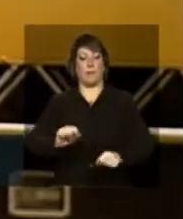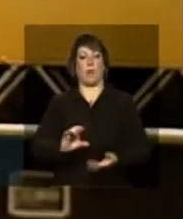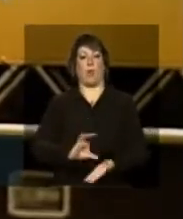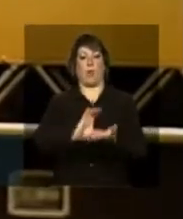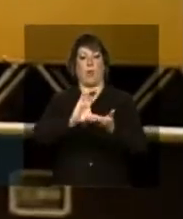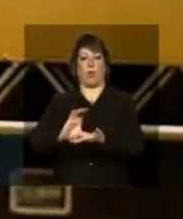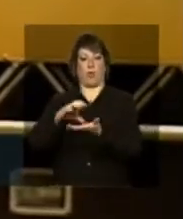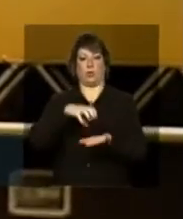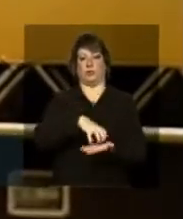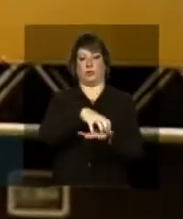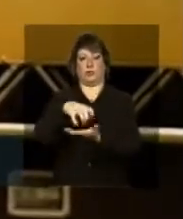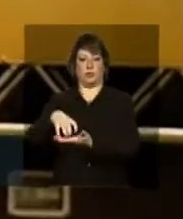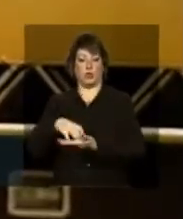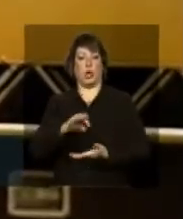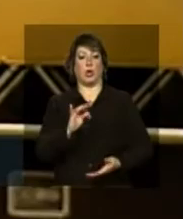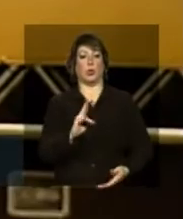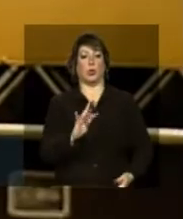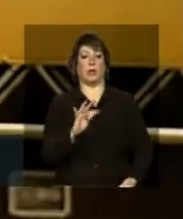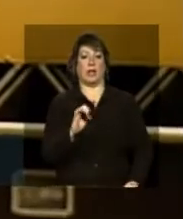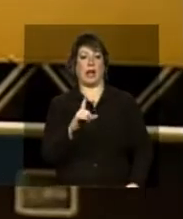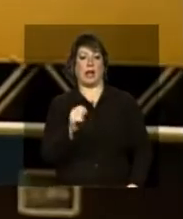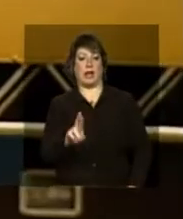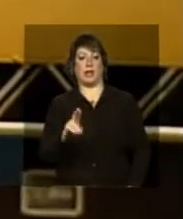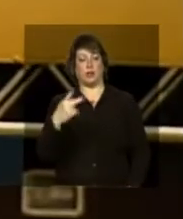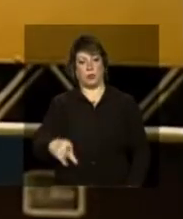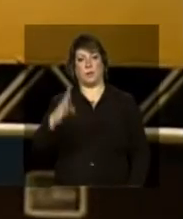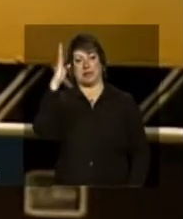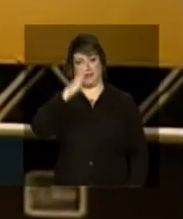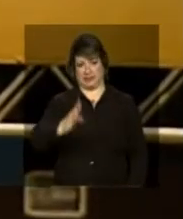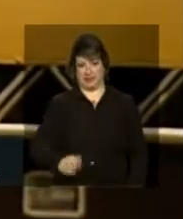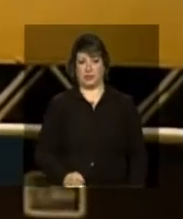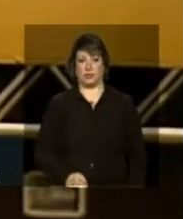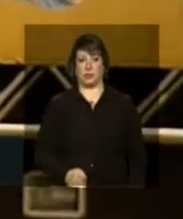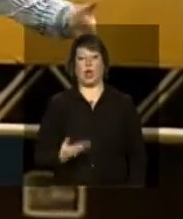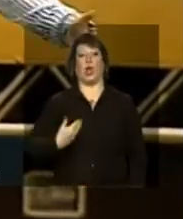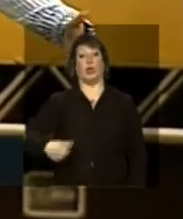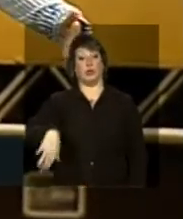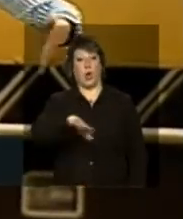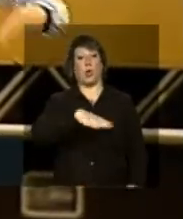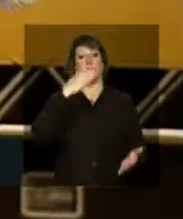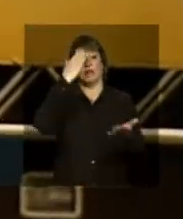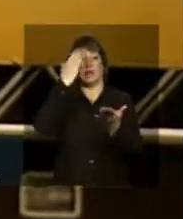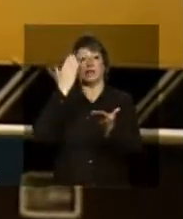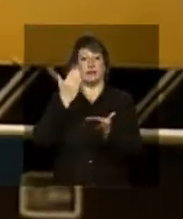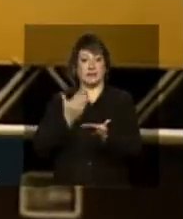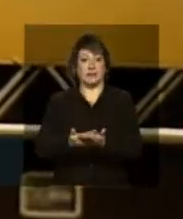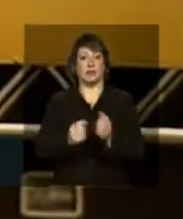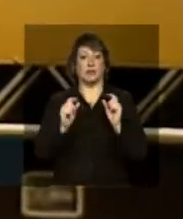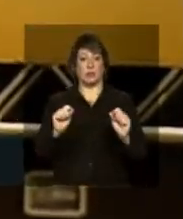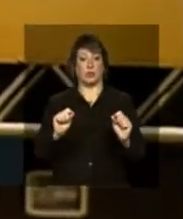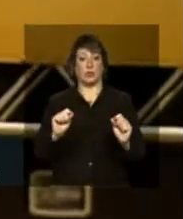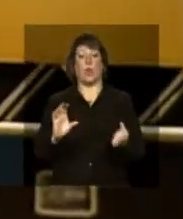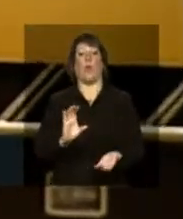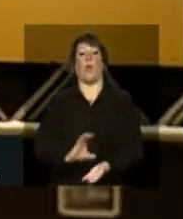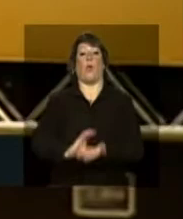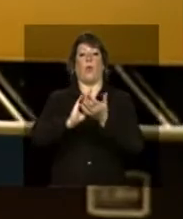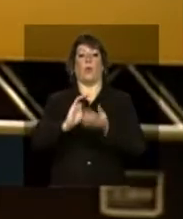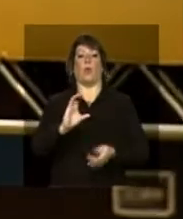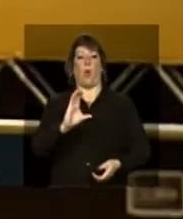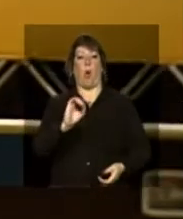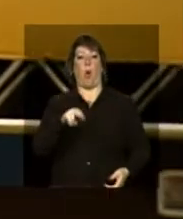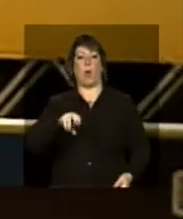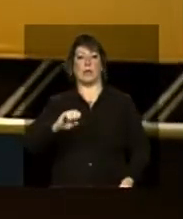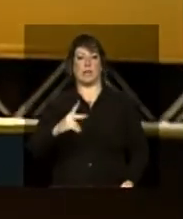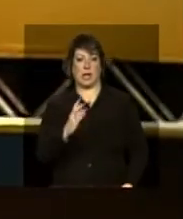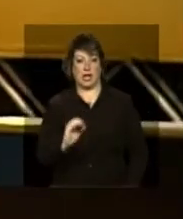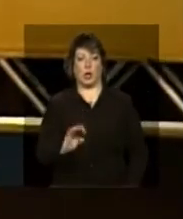conselhos tutelares no Brasil. Nós acreditamos que os conselhos tutelares